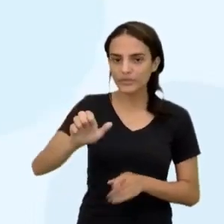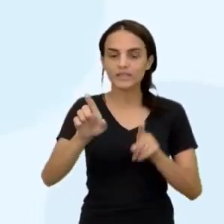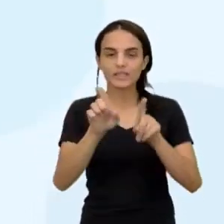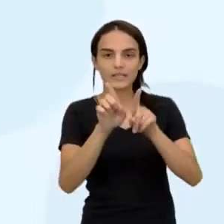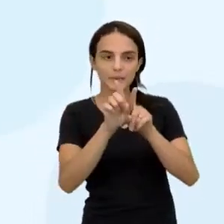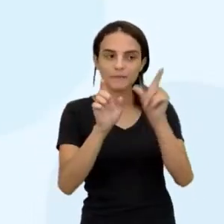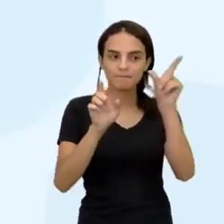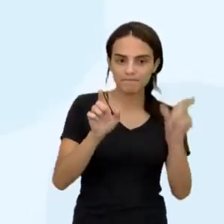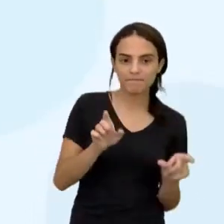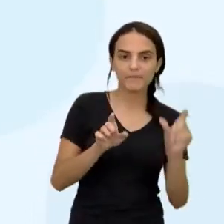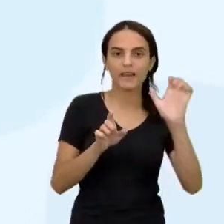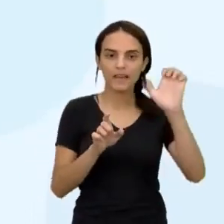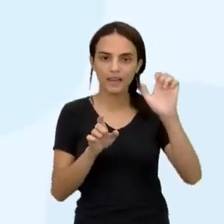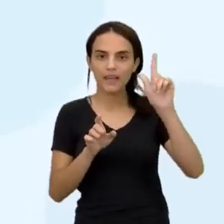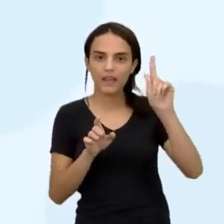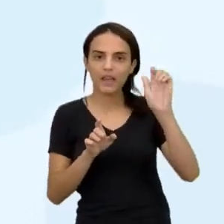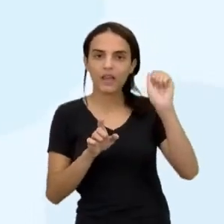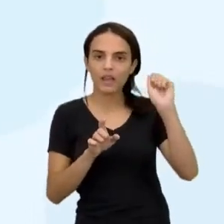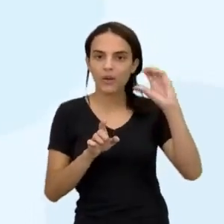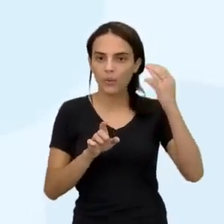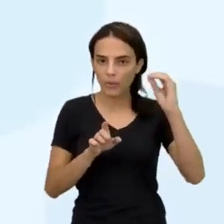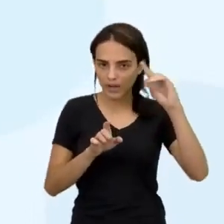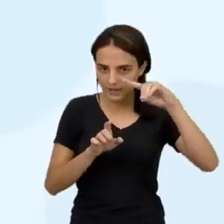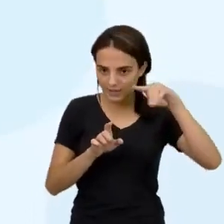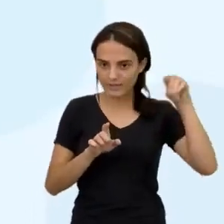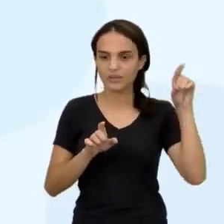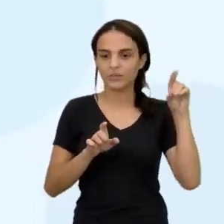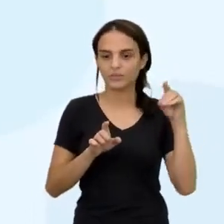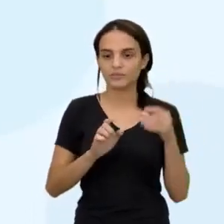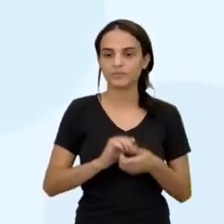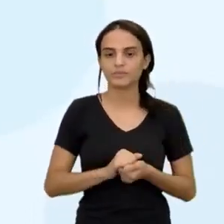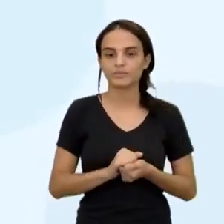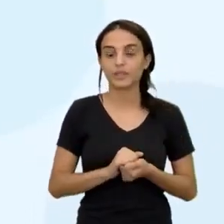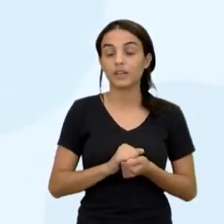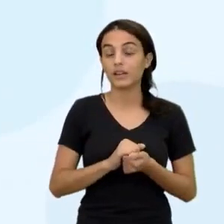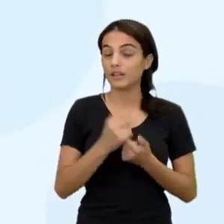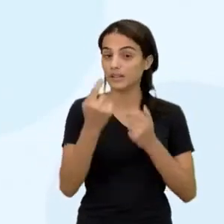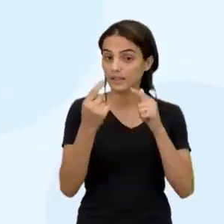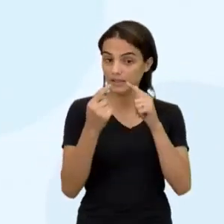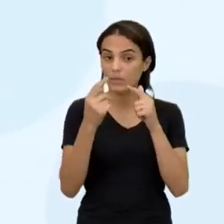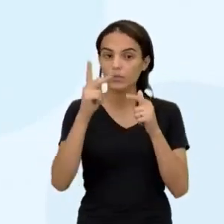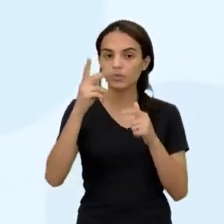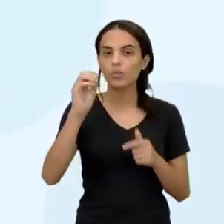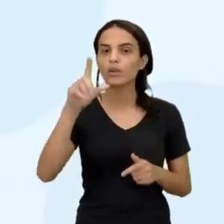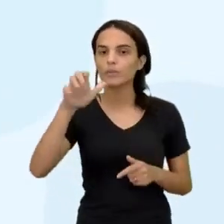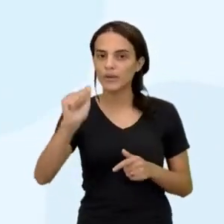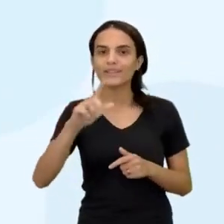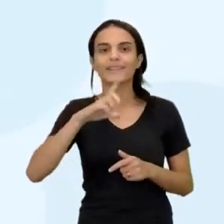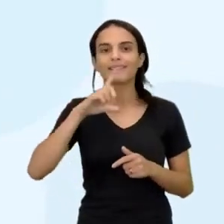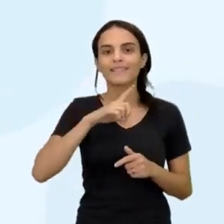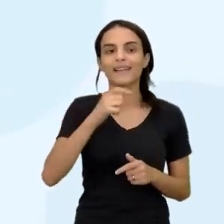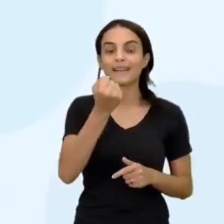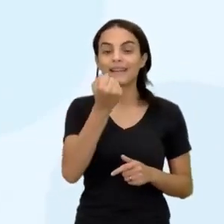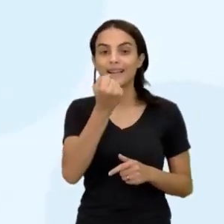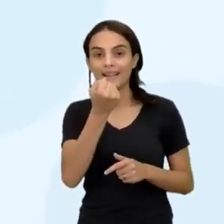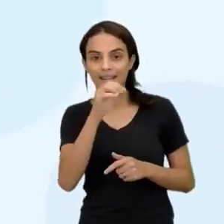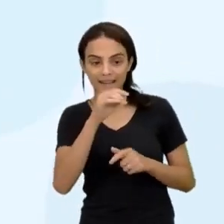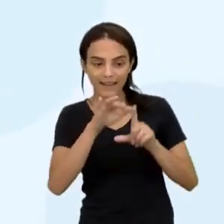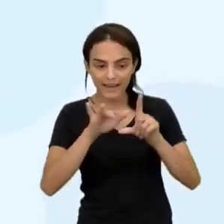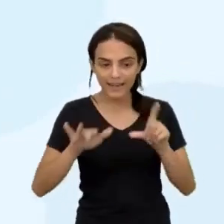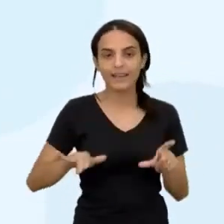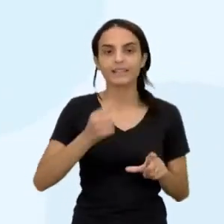Os polinômios são aquelas expressões que têm letras, números, mas não tem igualdade.